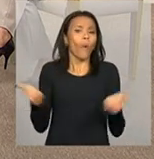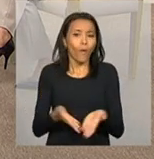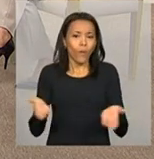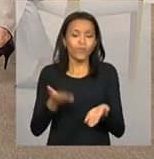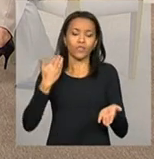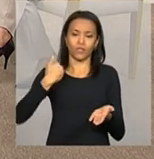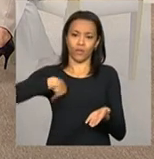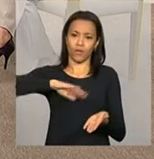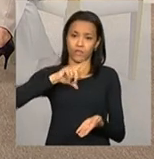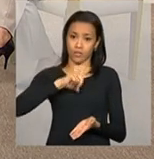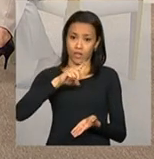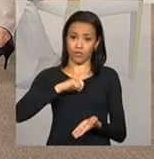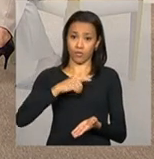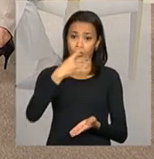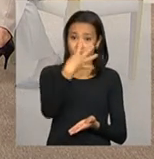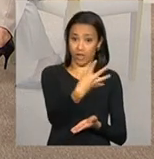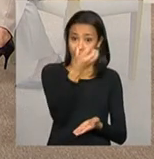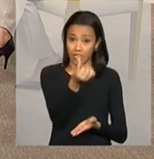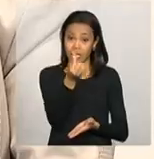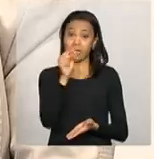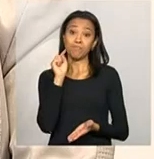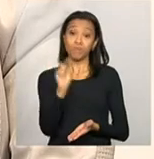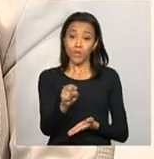nós temos 46 mil vagas